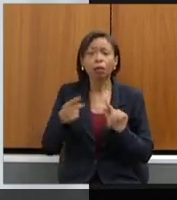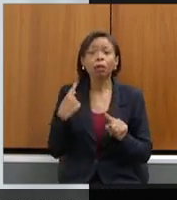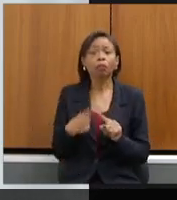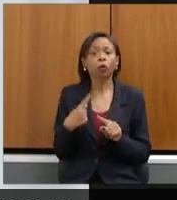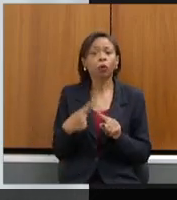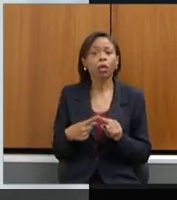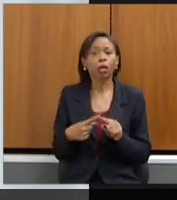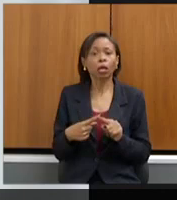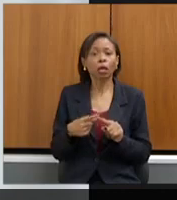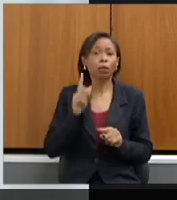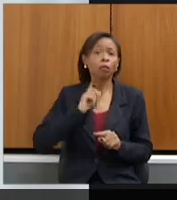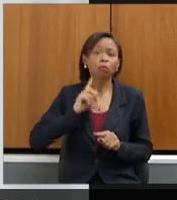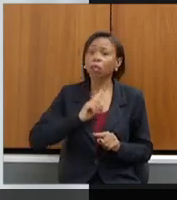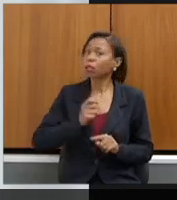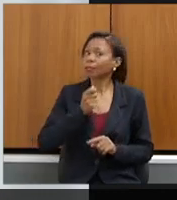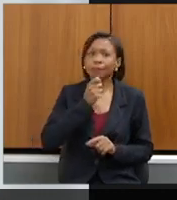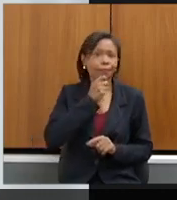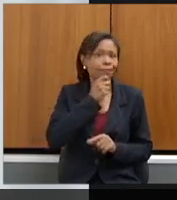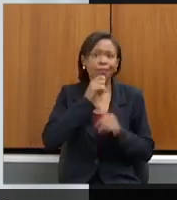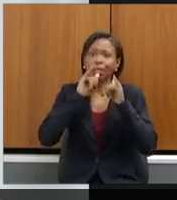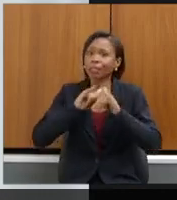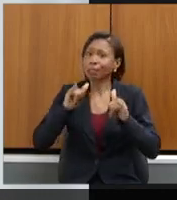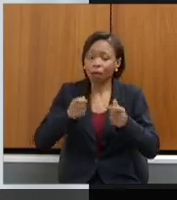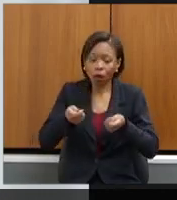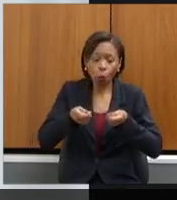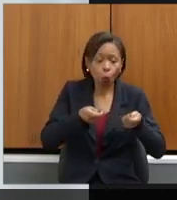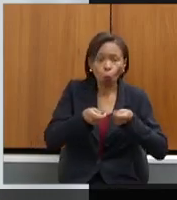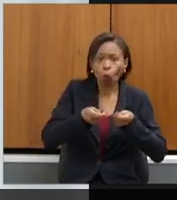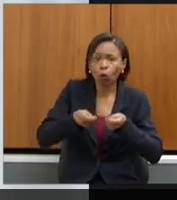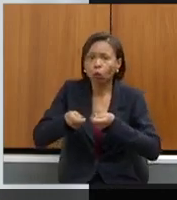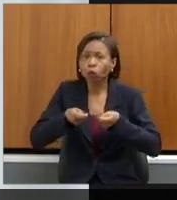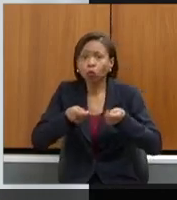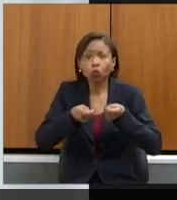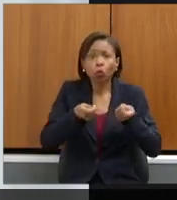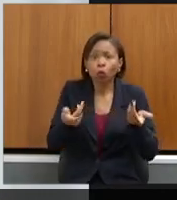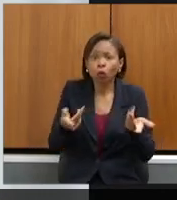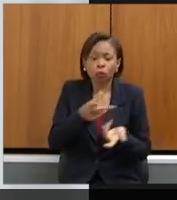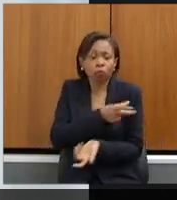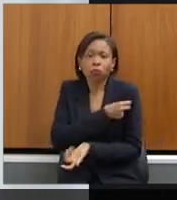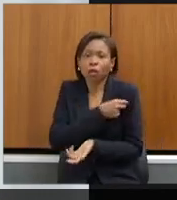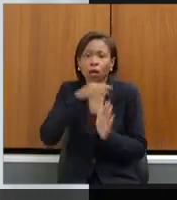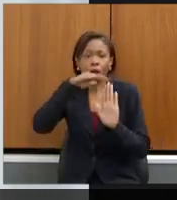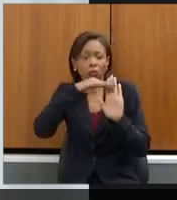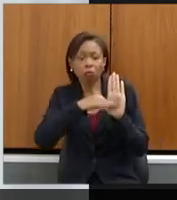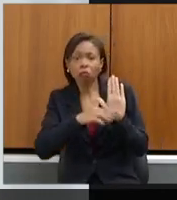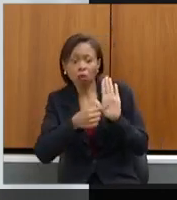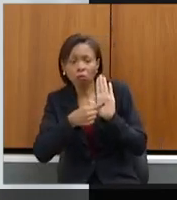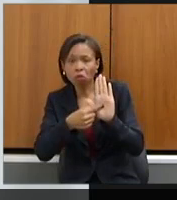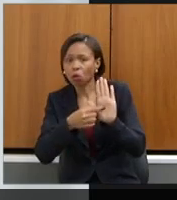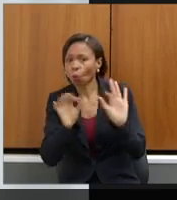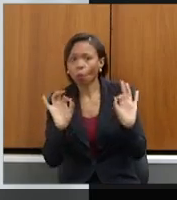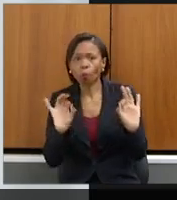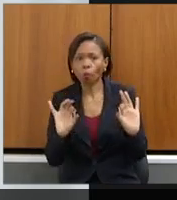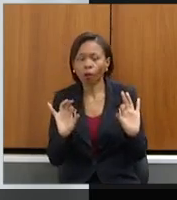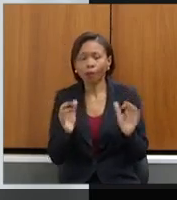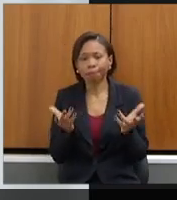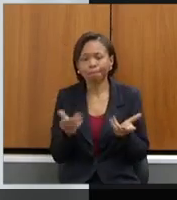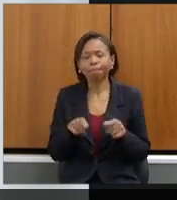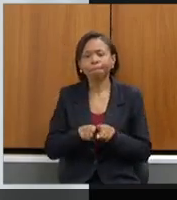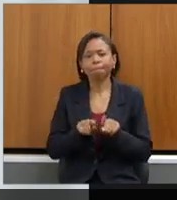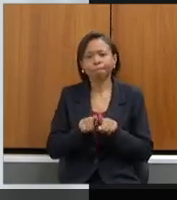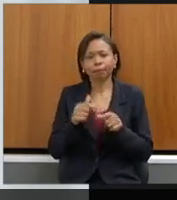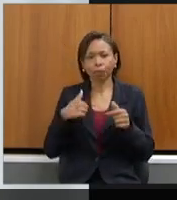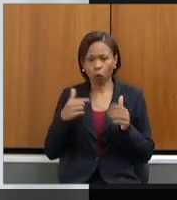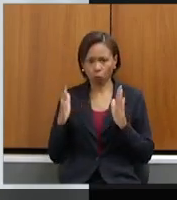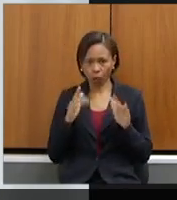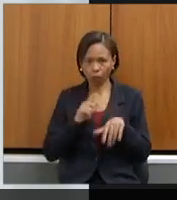meninas então tem mecanismos de fiscalização controle da vacinação no ao painel atualizado para a gente acompanhar e agora encerrando mesmo então